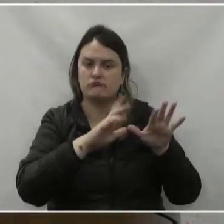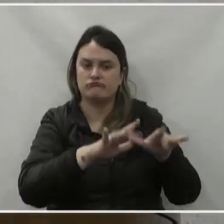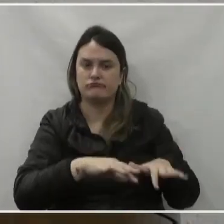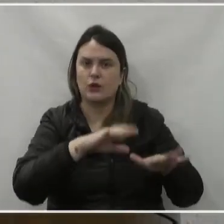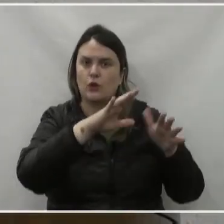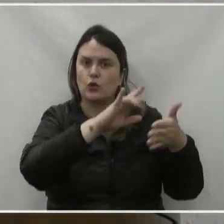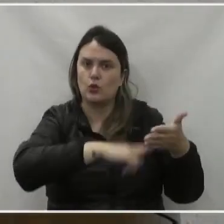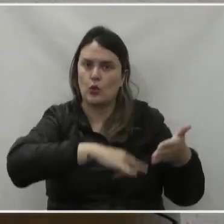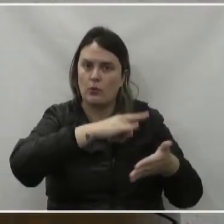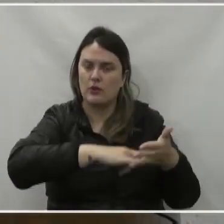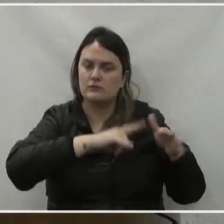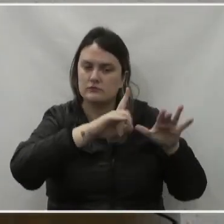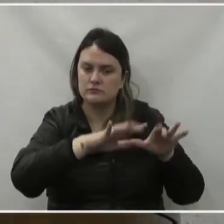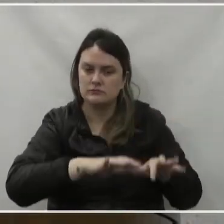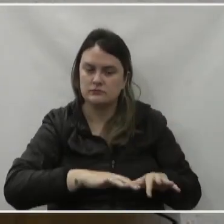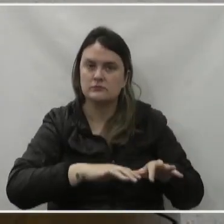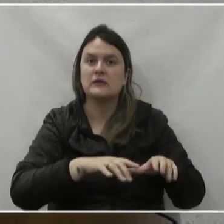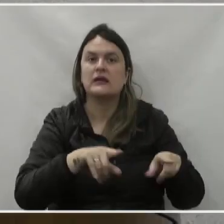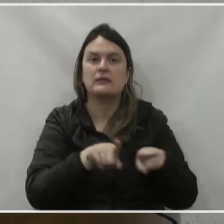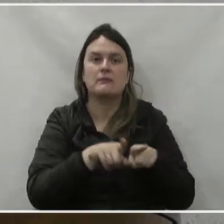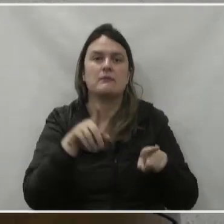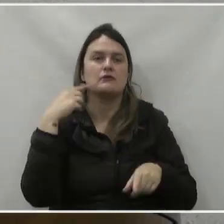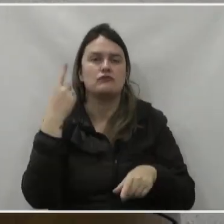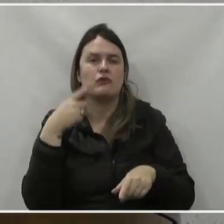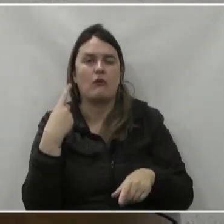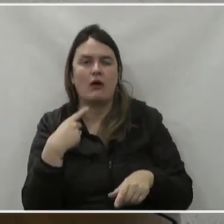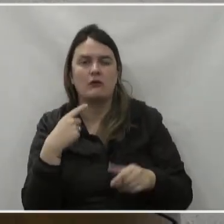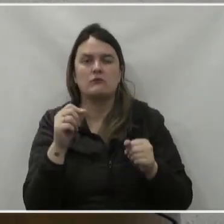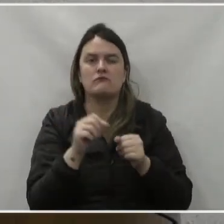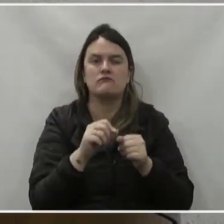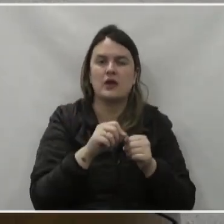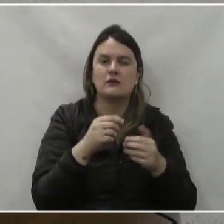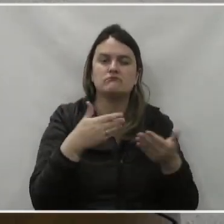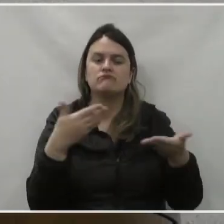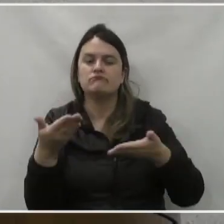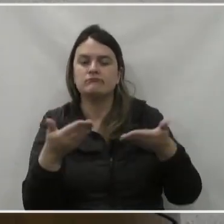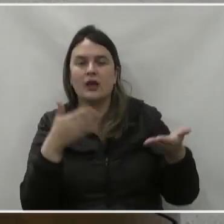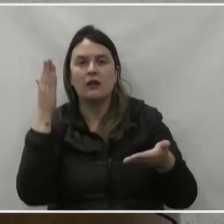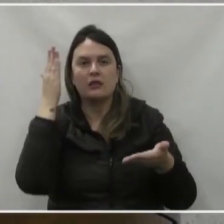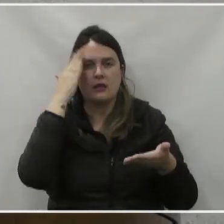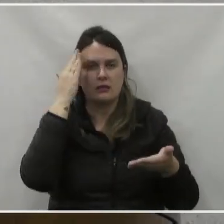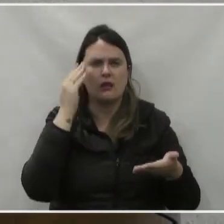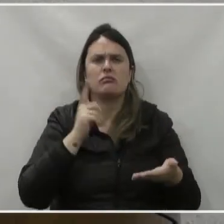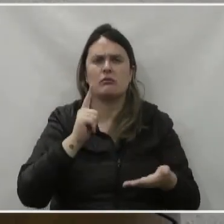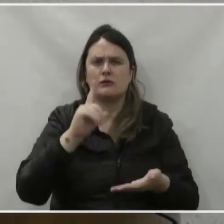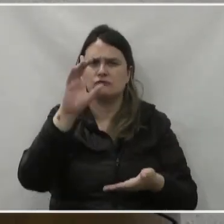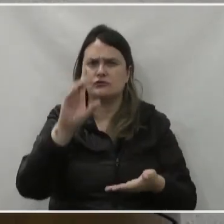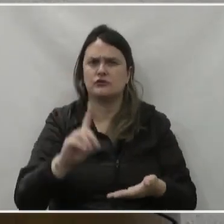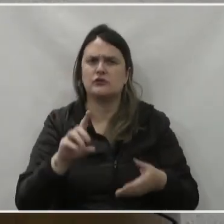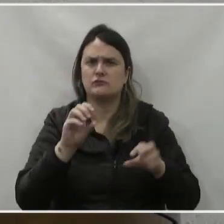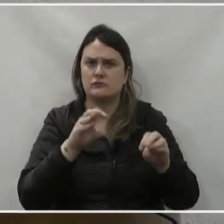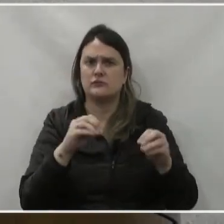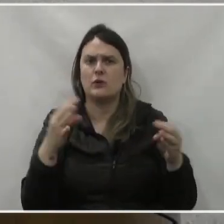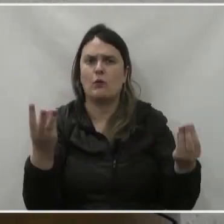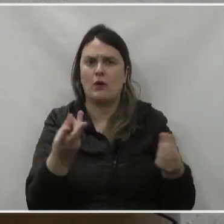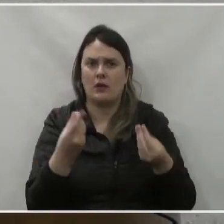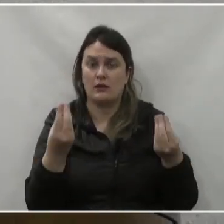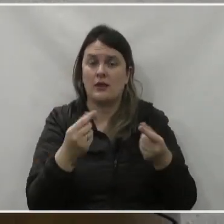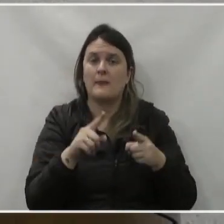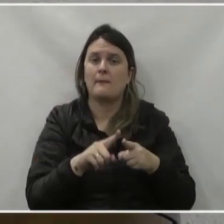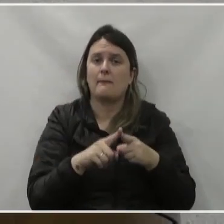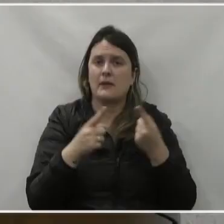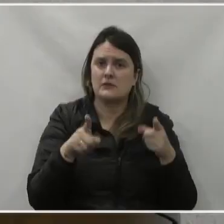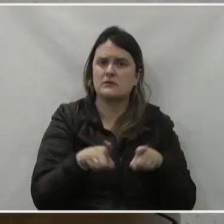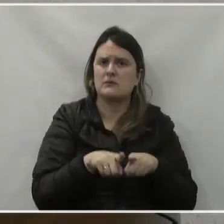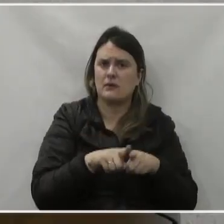serem preenchidos. Advogados fazendo-os entender que eles têm direito à educação de qualidade, mas também